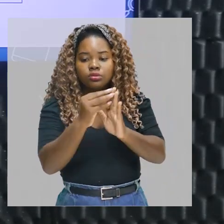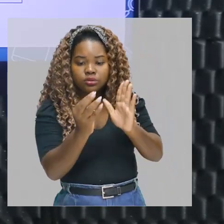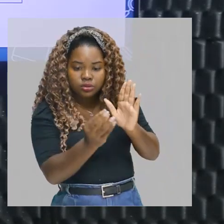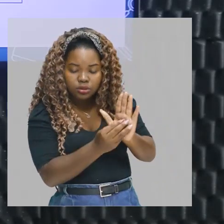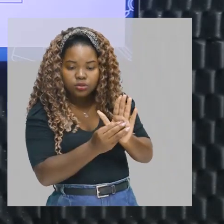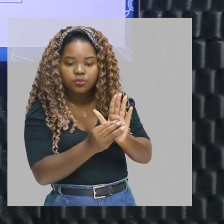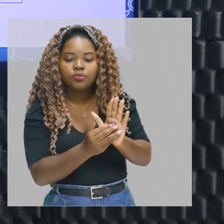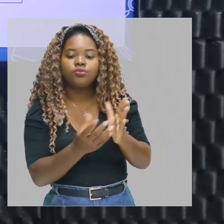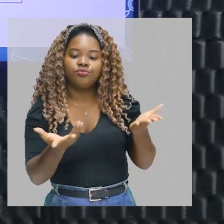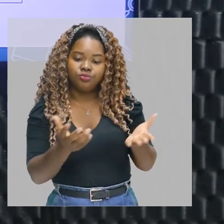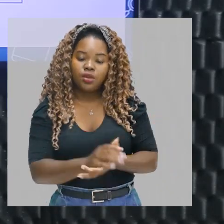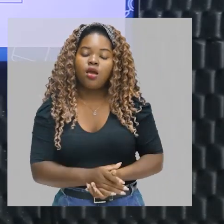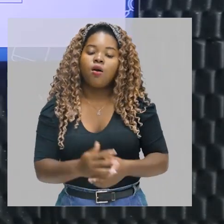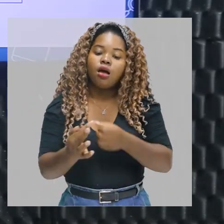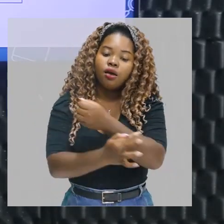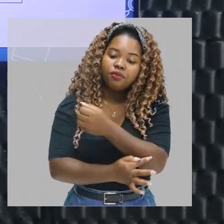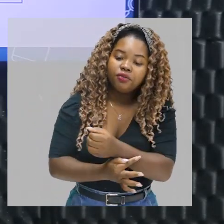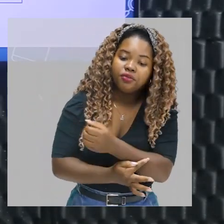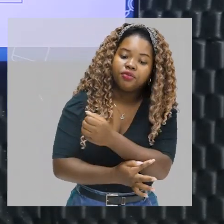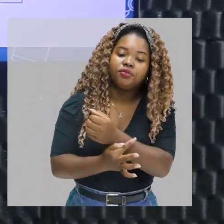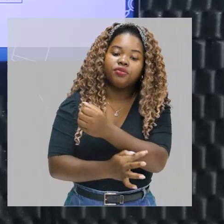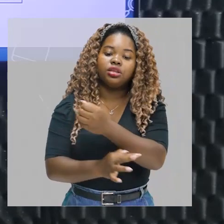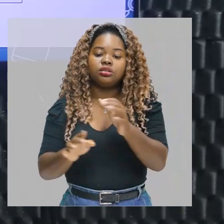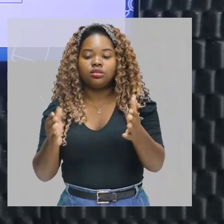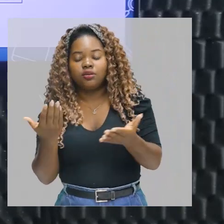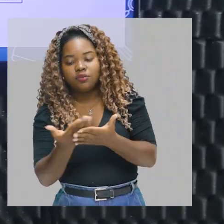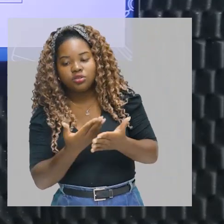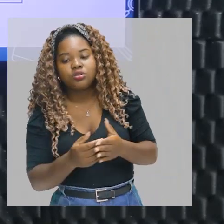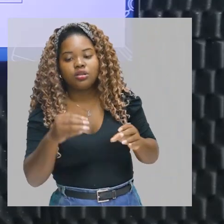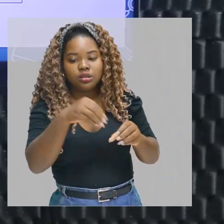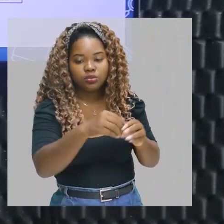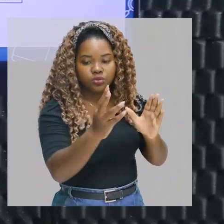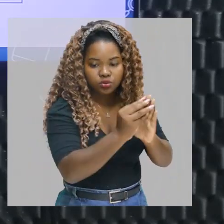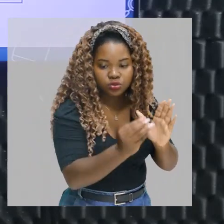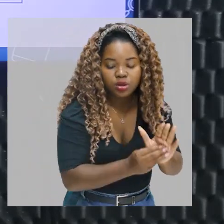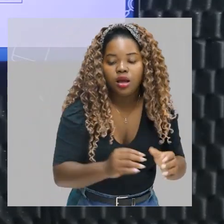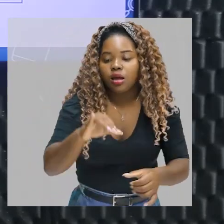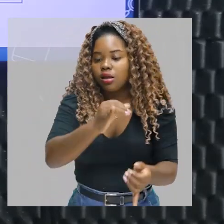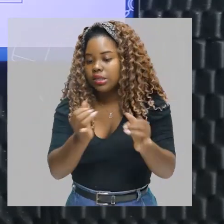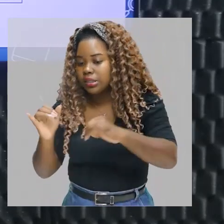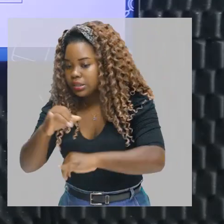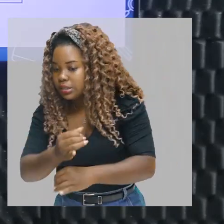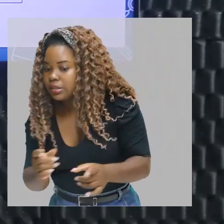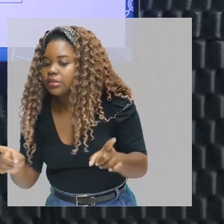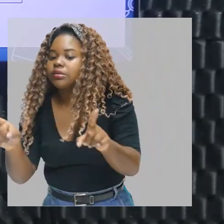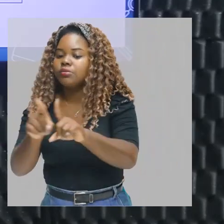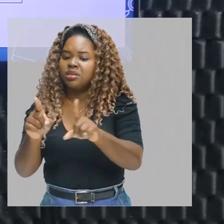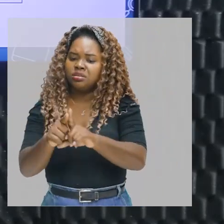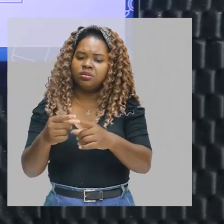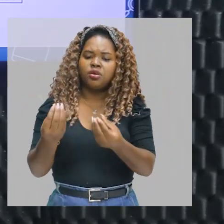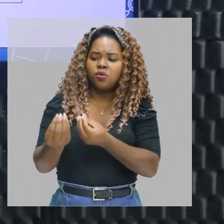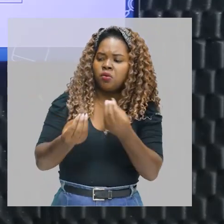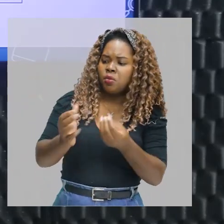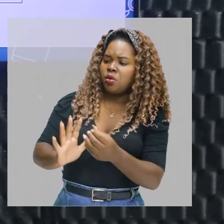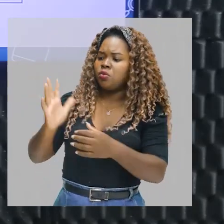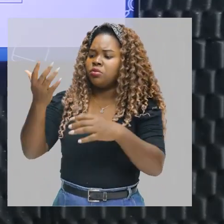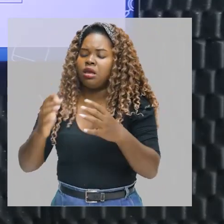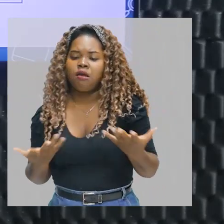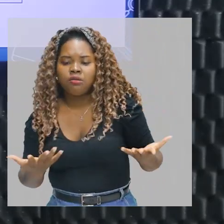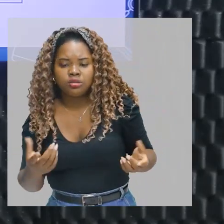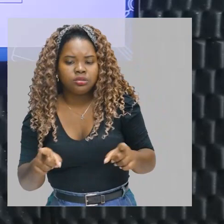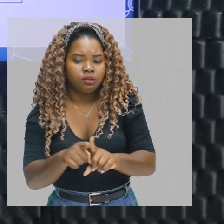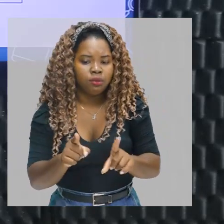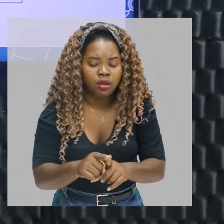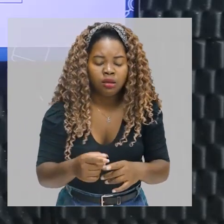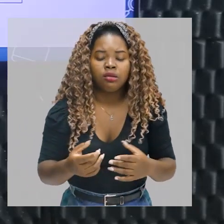vai estudar dentro das suas fronteiras, a química também, né? Então dentro da química você vai estudar as composições dos elementos e por aí vai,